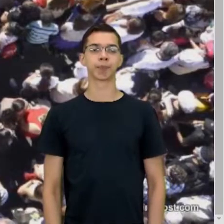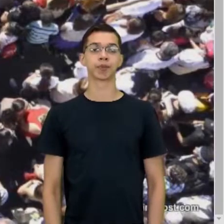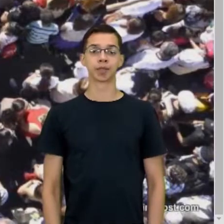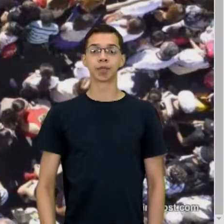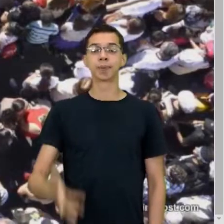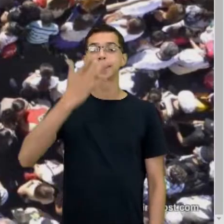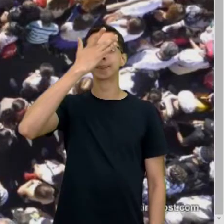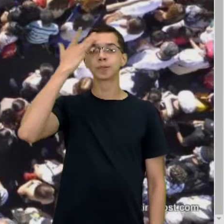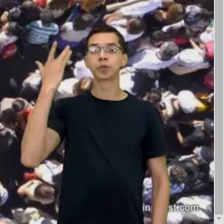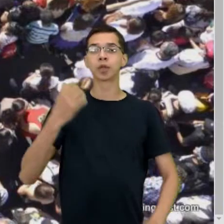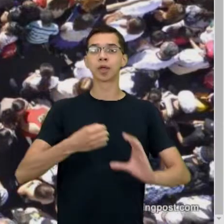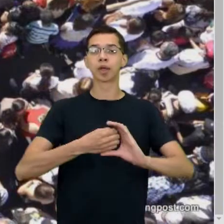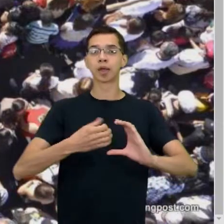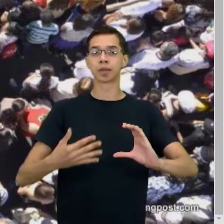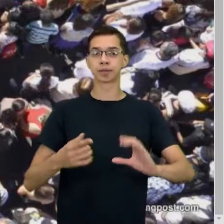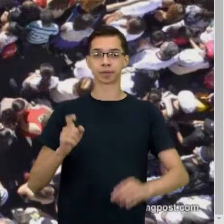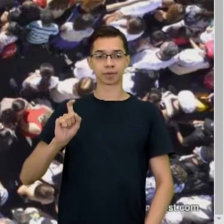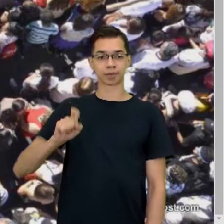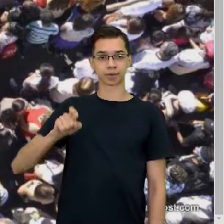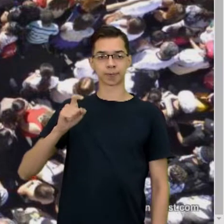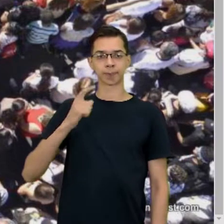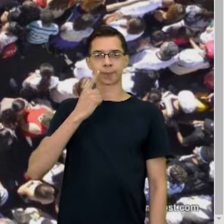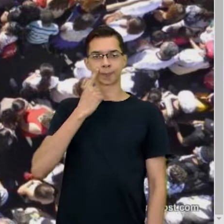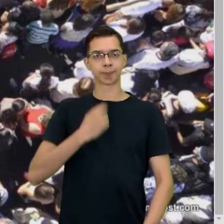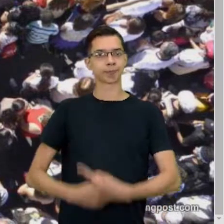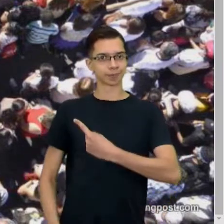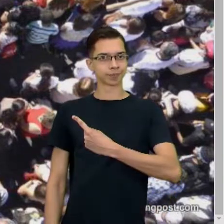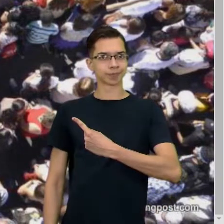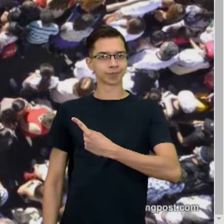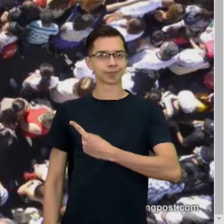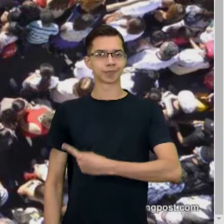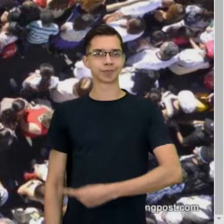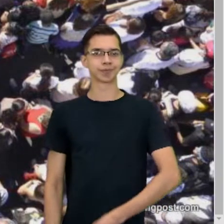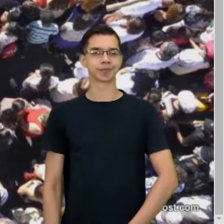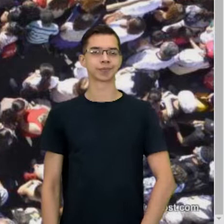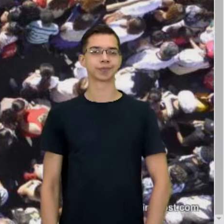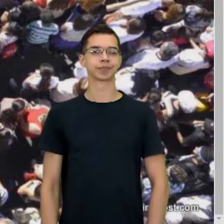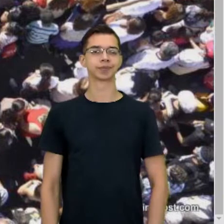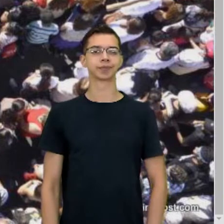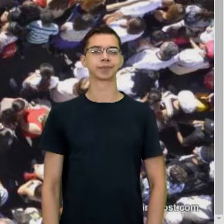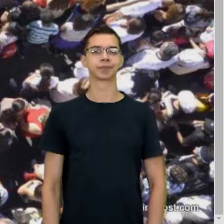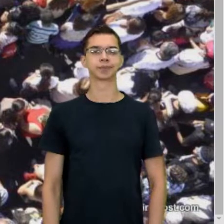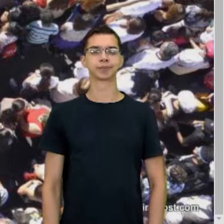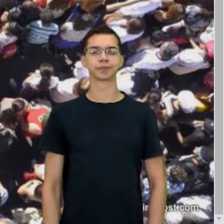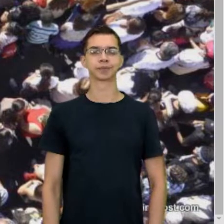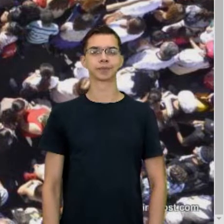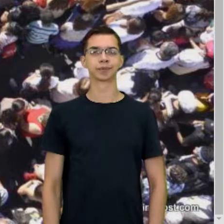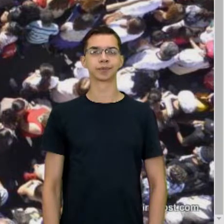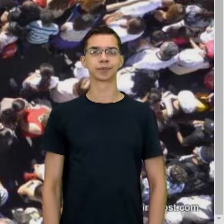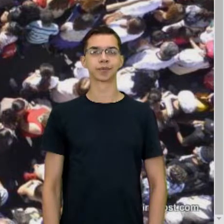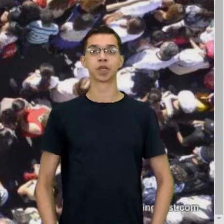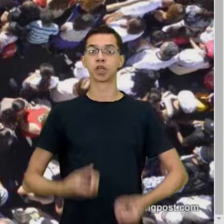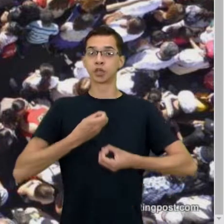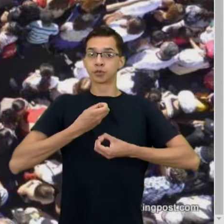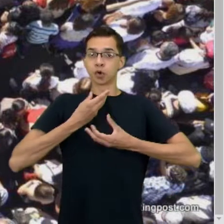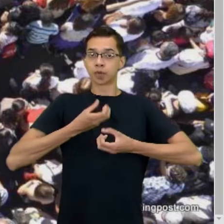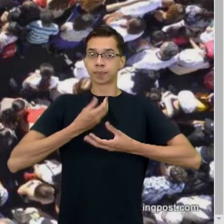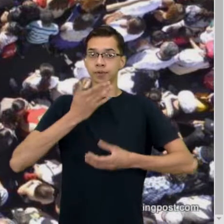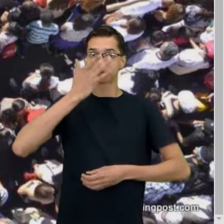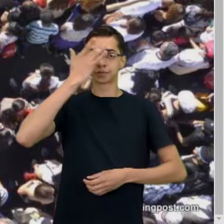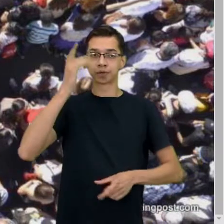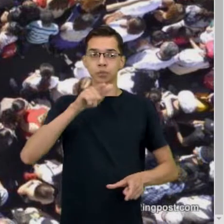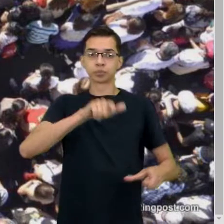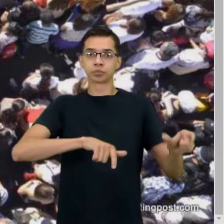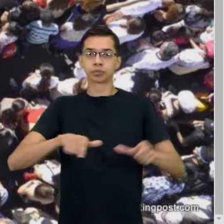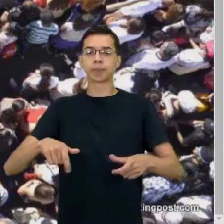pessoas, ele vai falar aqui, ó, as informações sobre as pessoas são necessárias para acompanhar o crescimento,